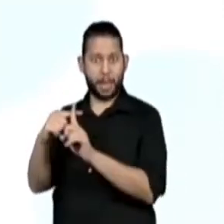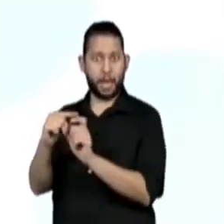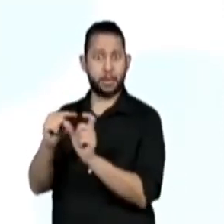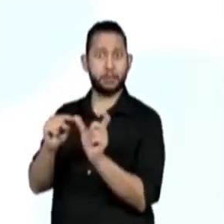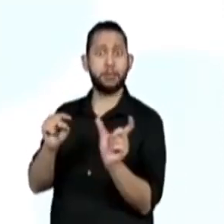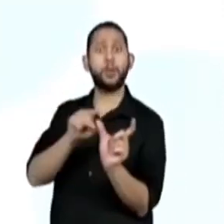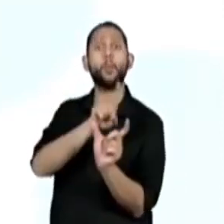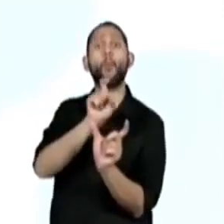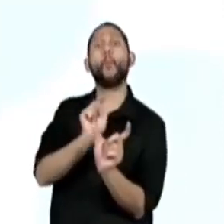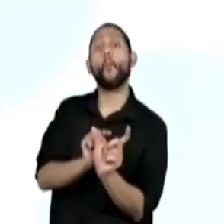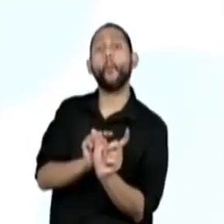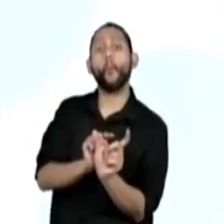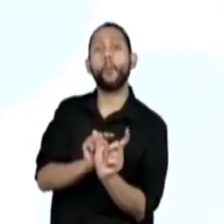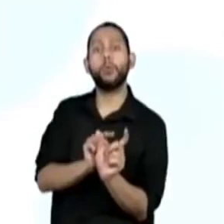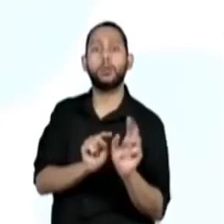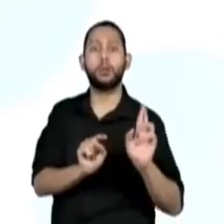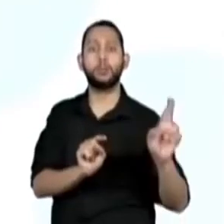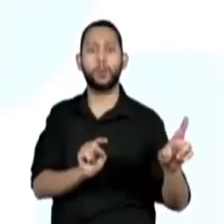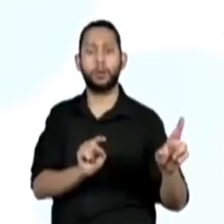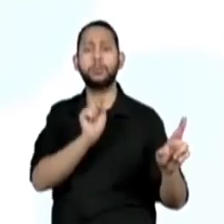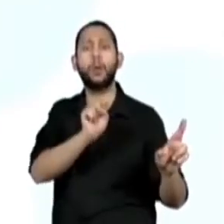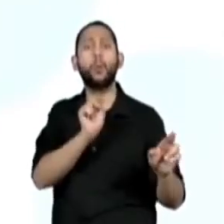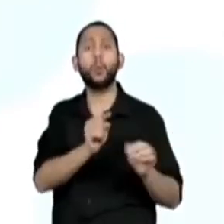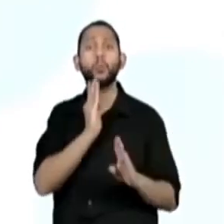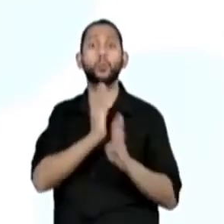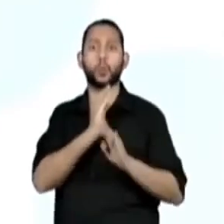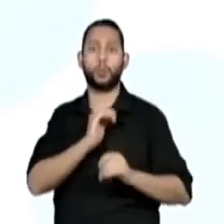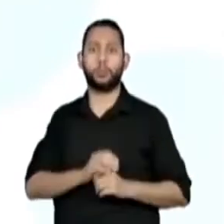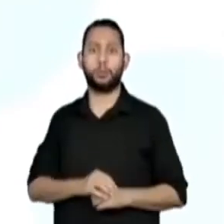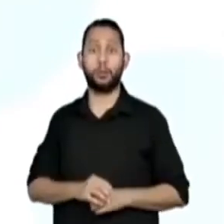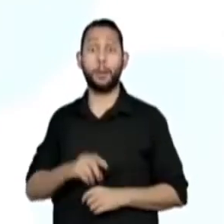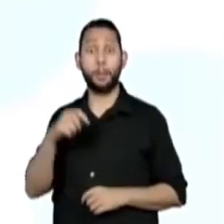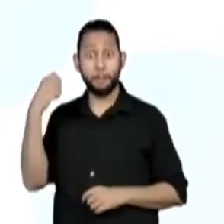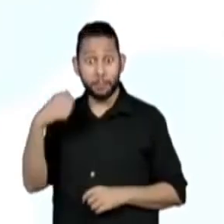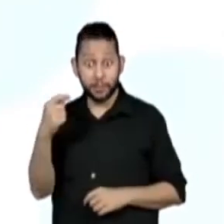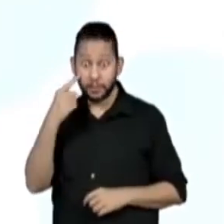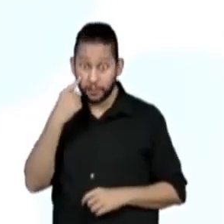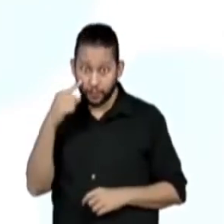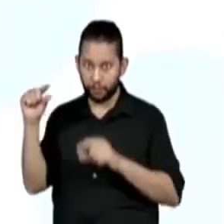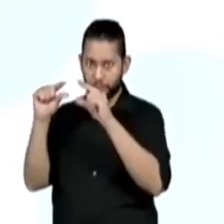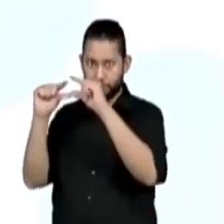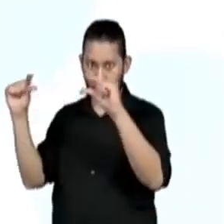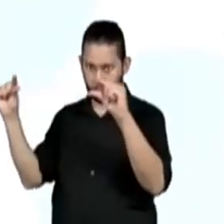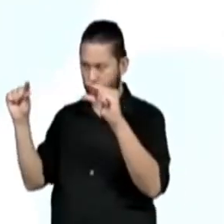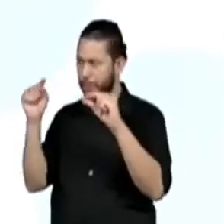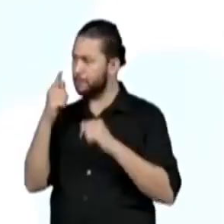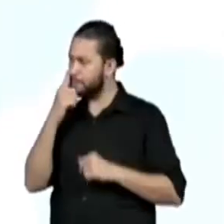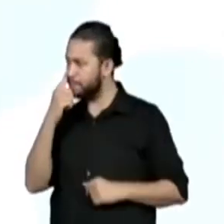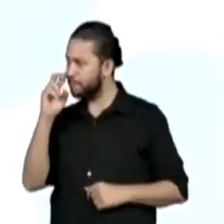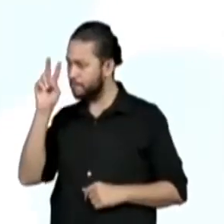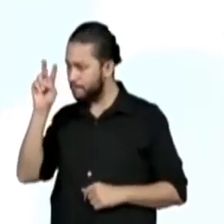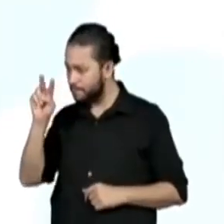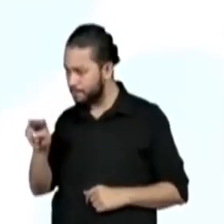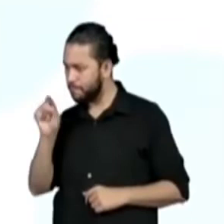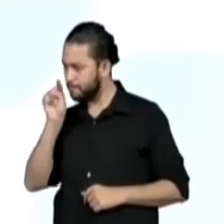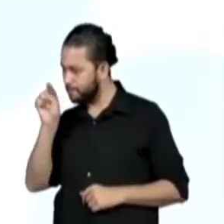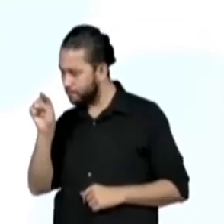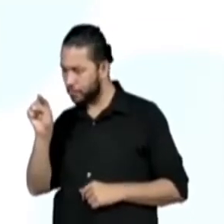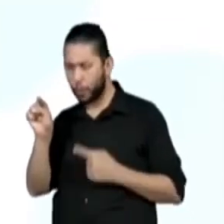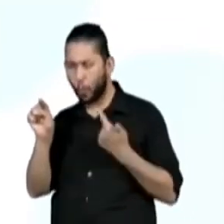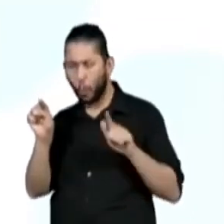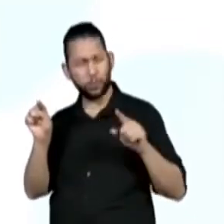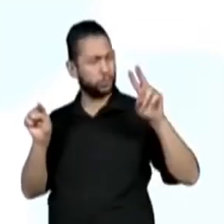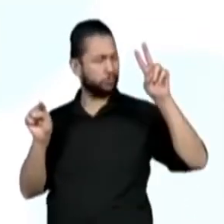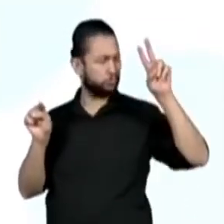cada uma das operações e ligue-as que são equivalentes tá bom e que Valentes